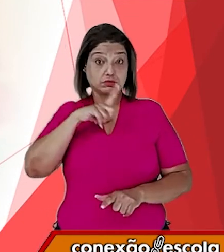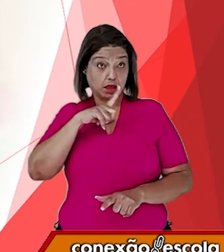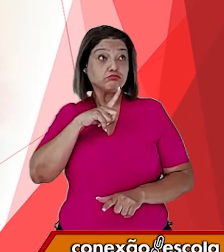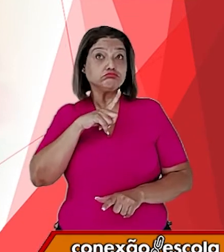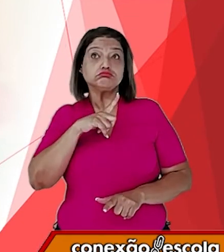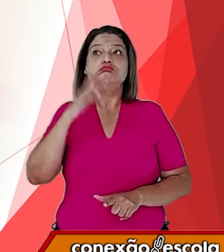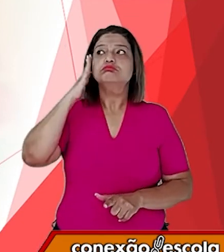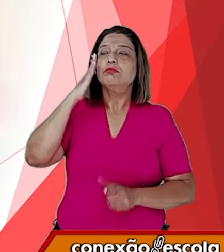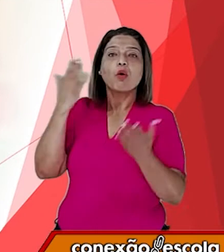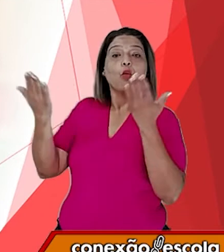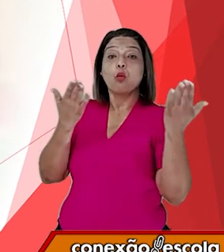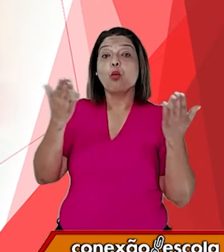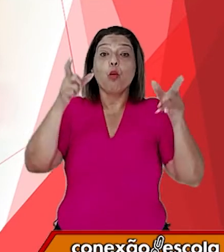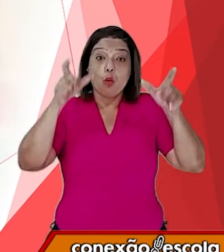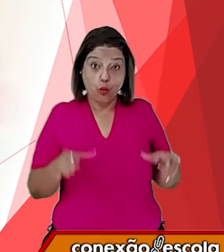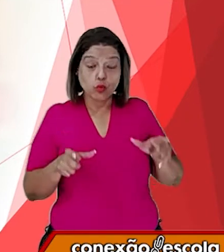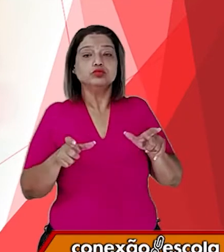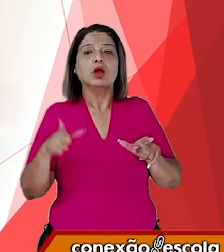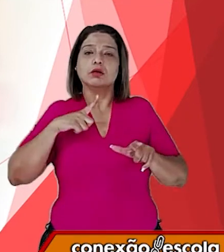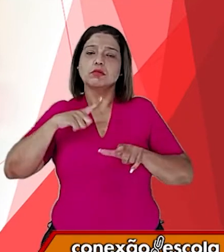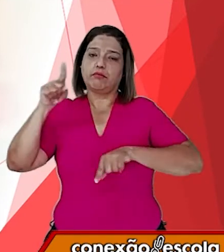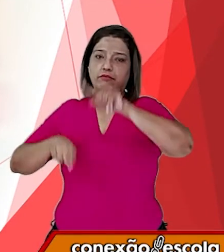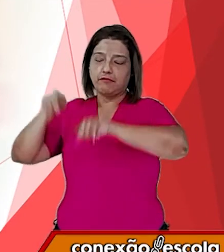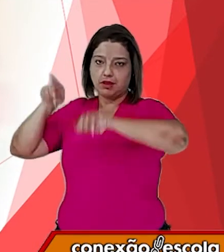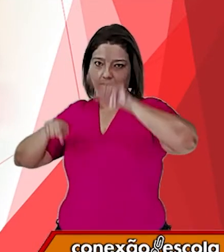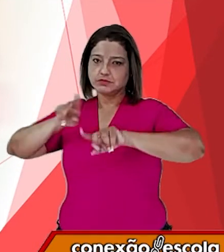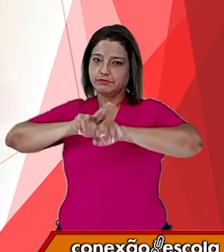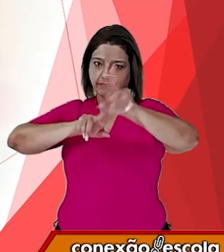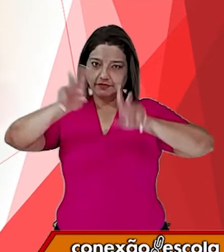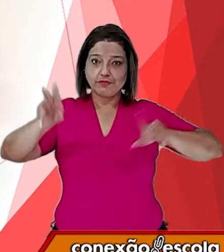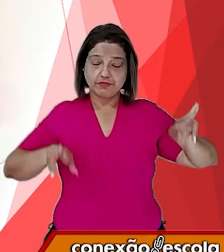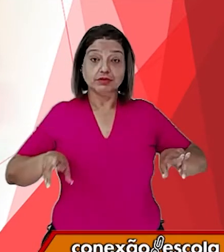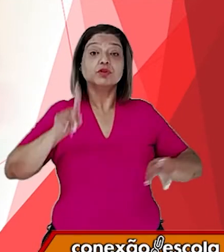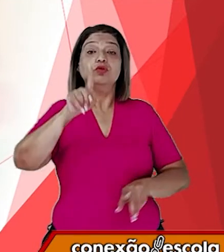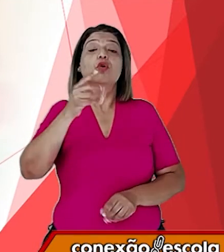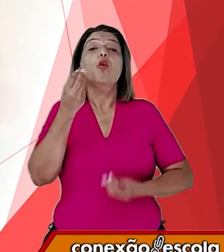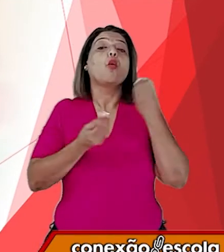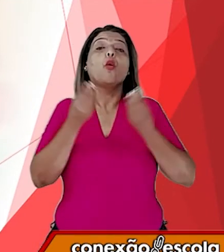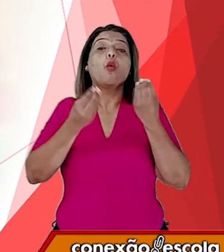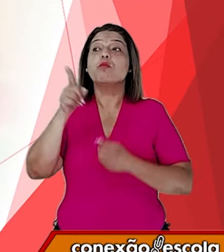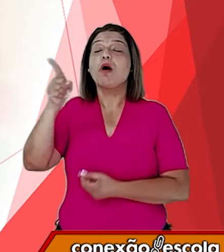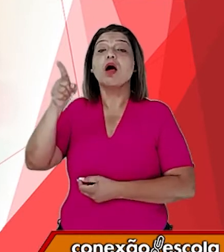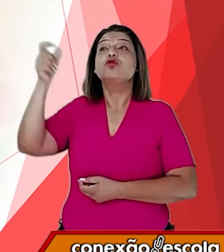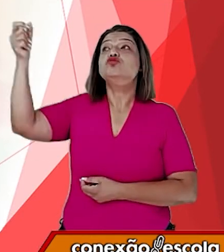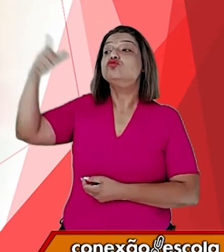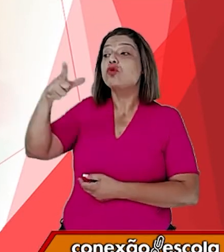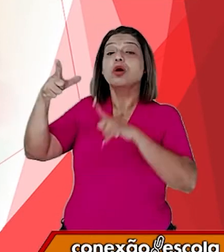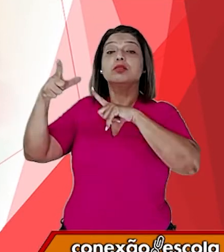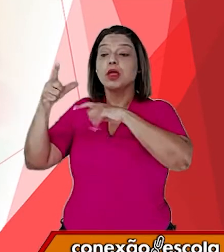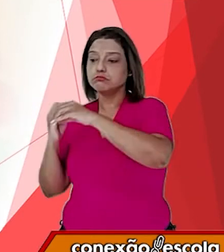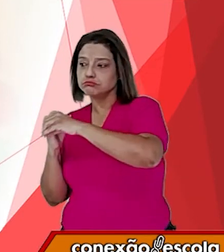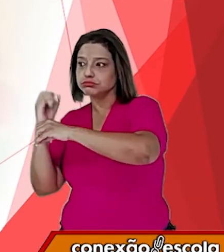essa técnica, pode haver pequenas variações com relação às posições do nascer e do pôr do